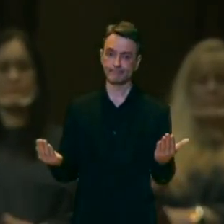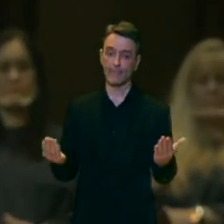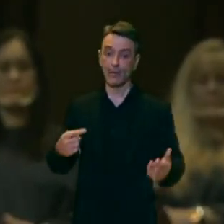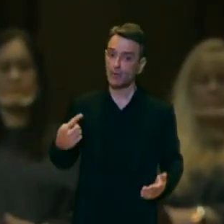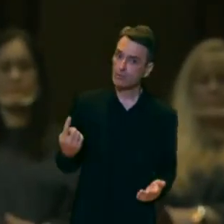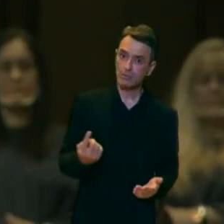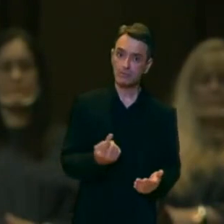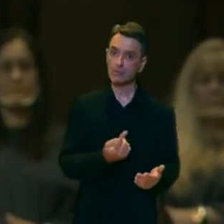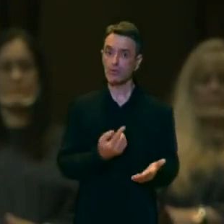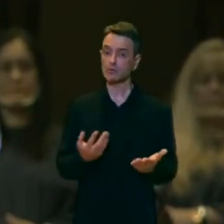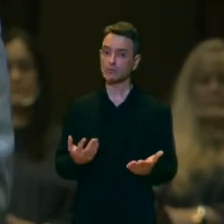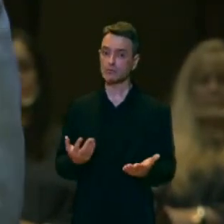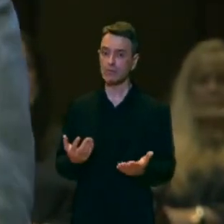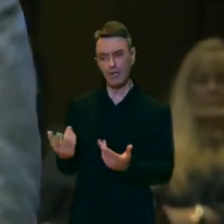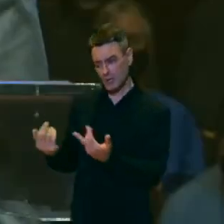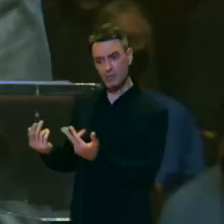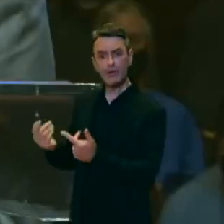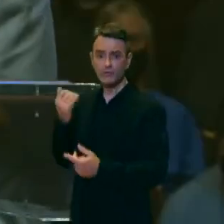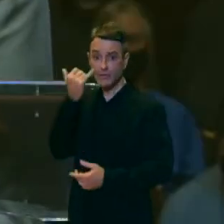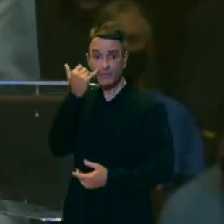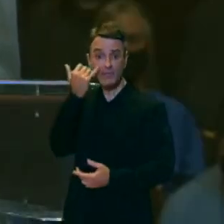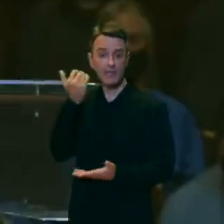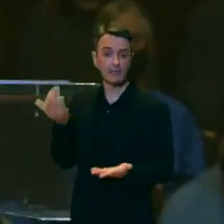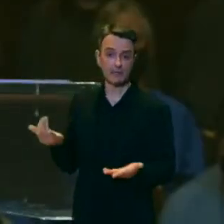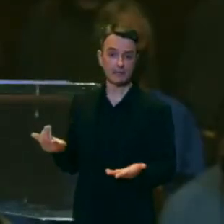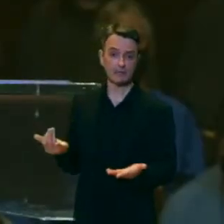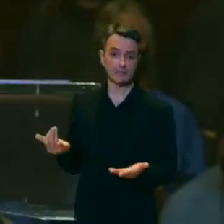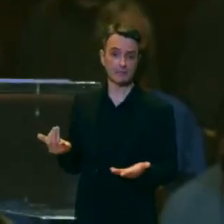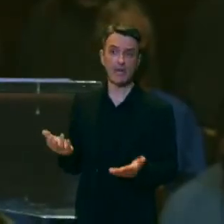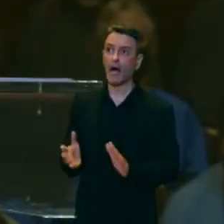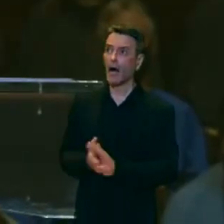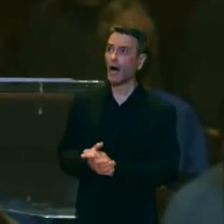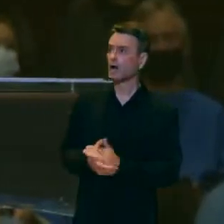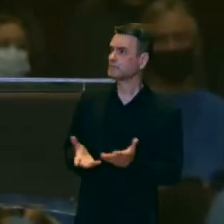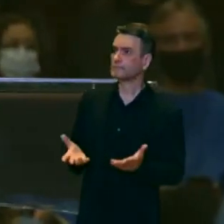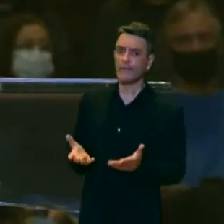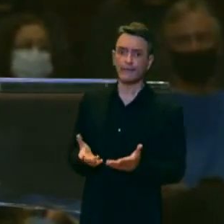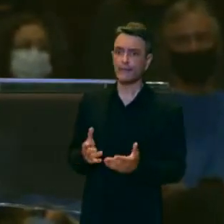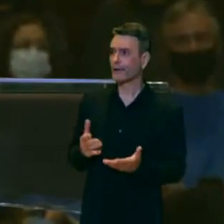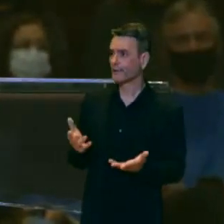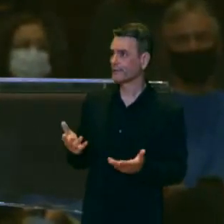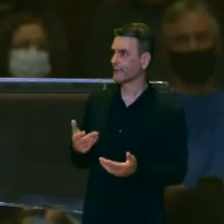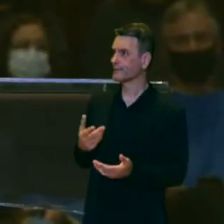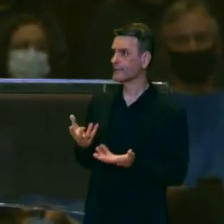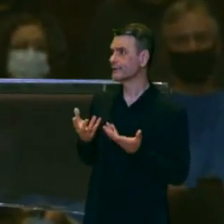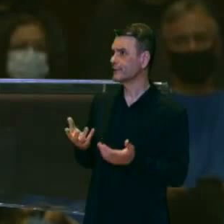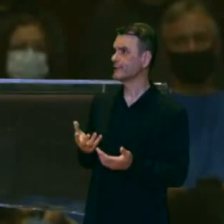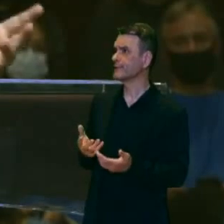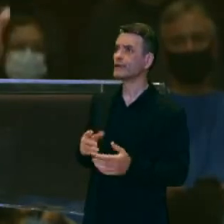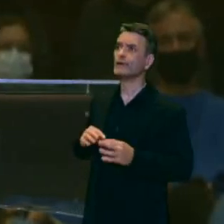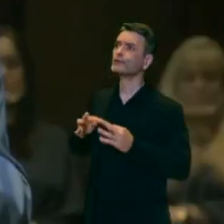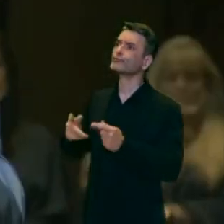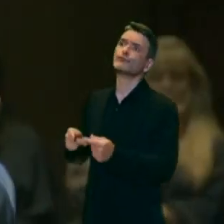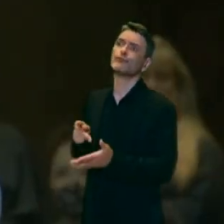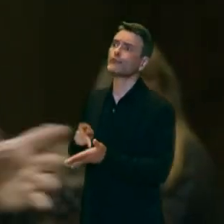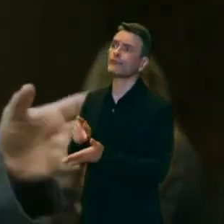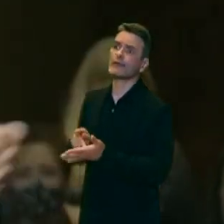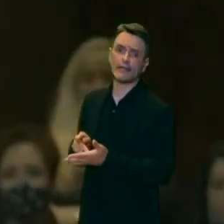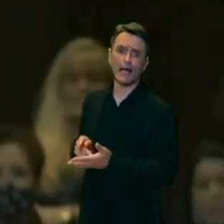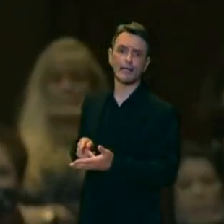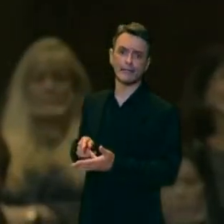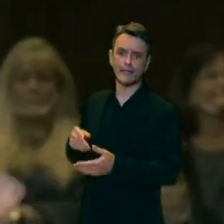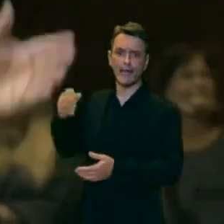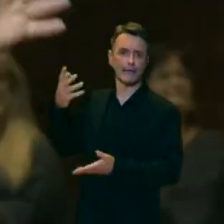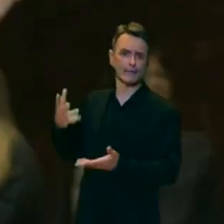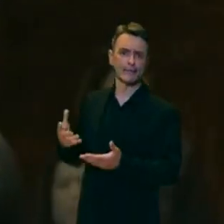nosso papel, como Jeremias fez. Olha, eu adoraria que tudo isso fosse verdade. Se você vê o diálogo dele com Ananias, ele